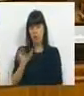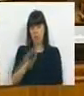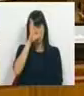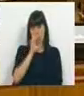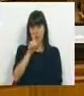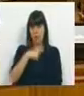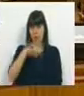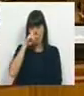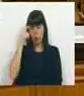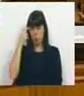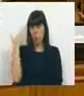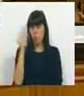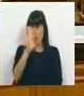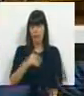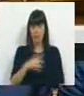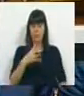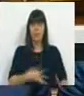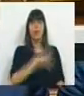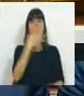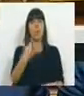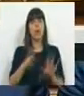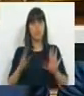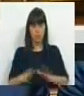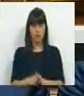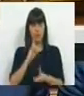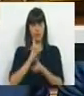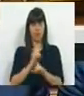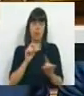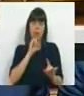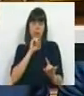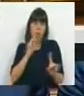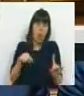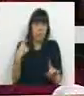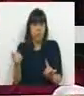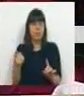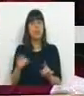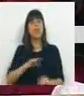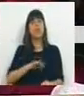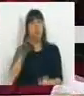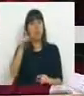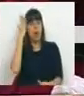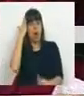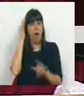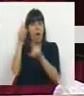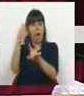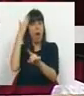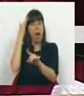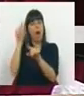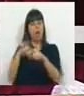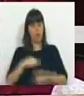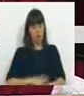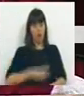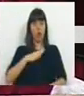Primeiro-Ministro que nestes 4 anos em que supostamente o senhor entende que